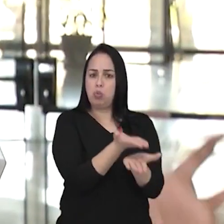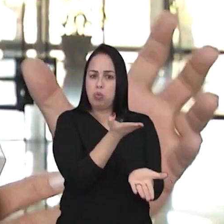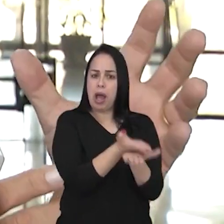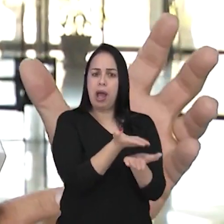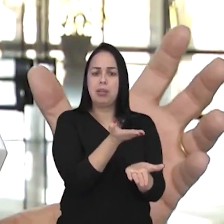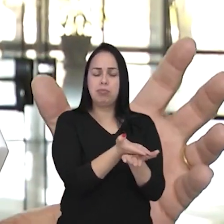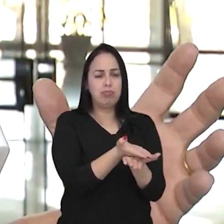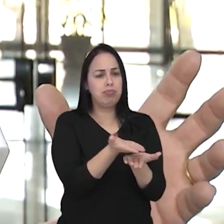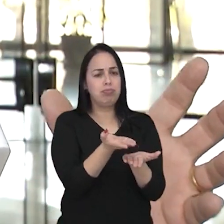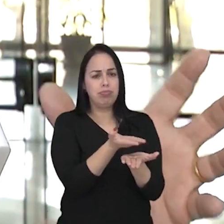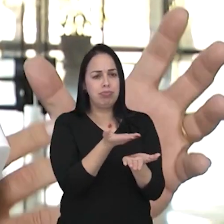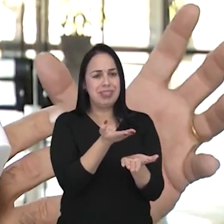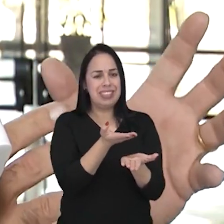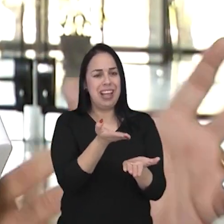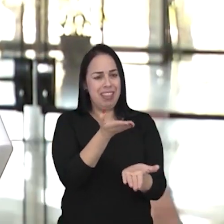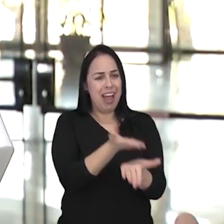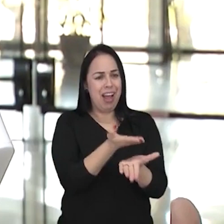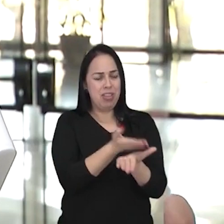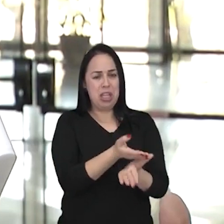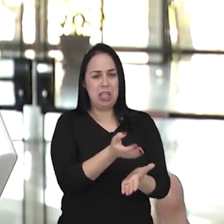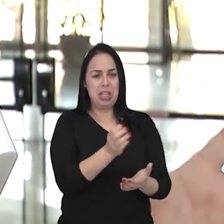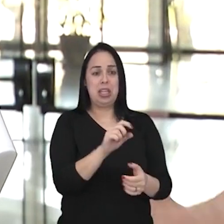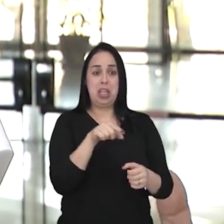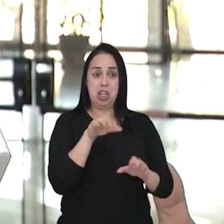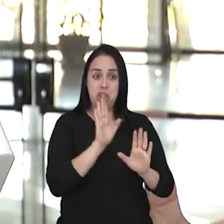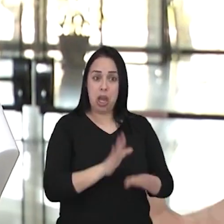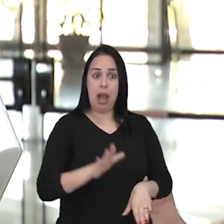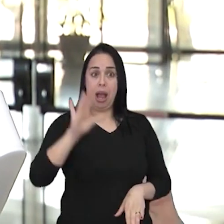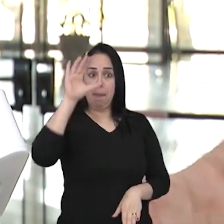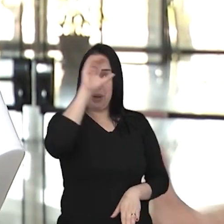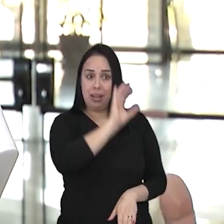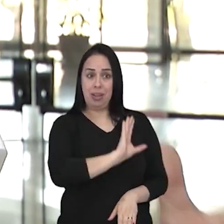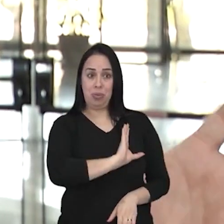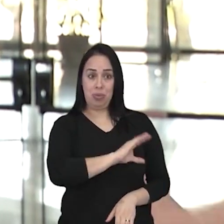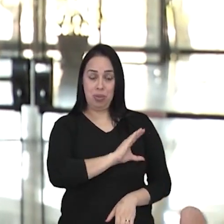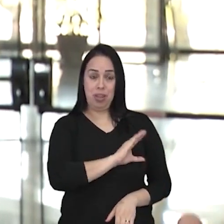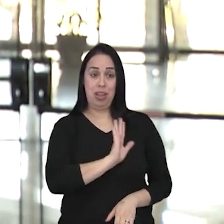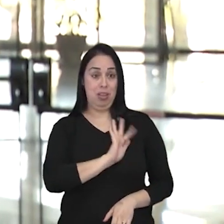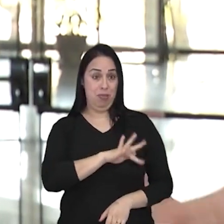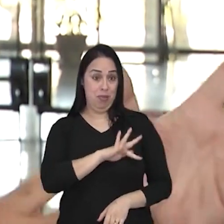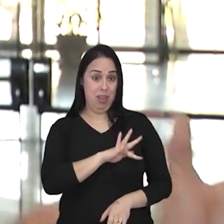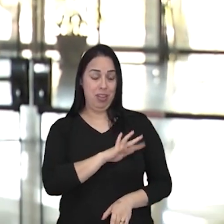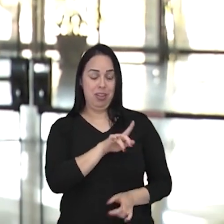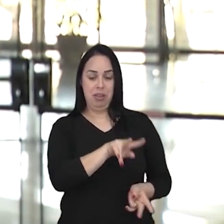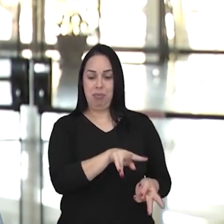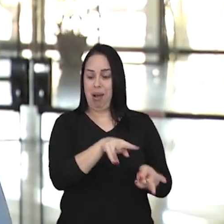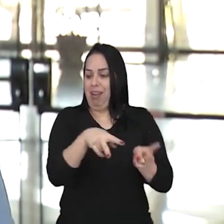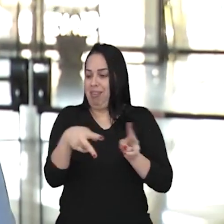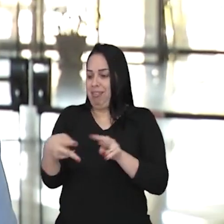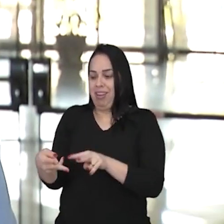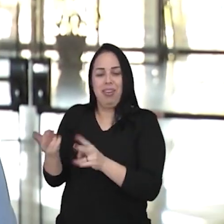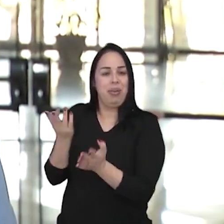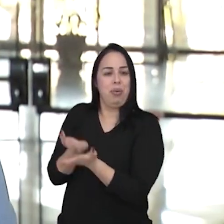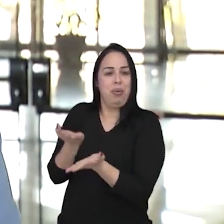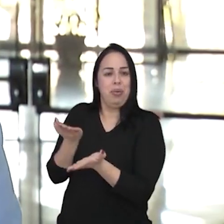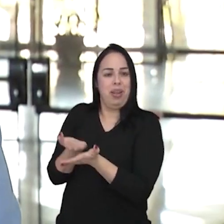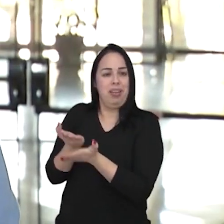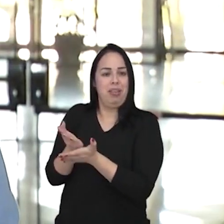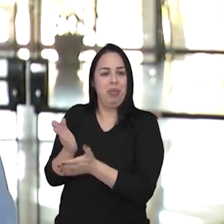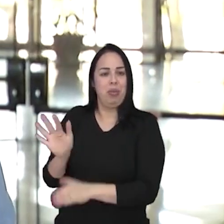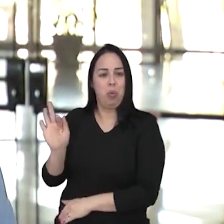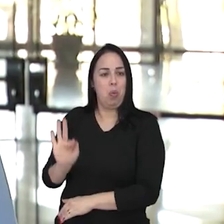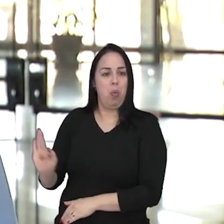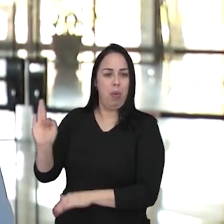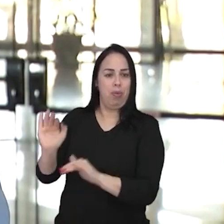no na própria educação, que vem do CEPAS, através da CEPAS e do Fundas, para a continuidade do curso de